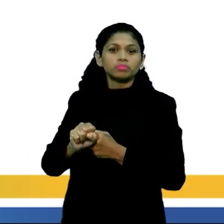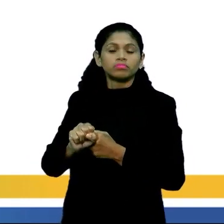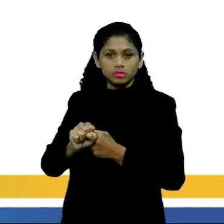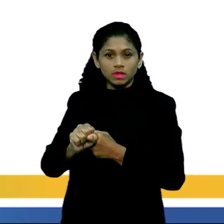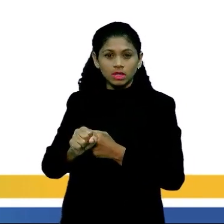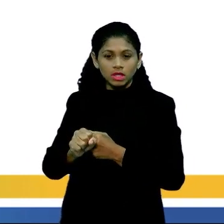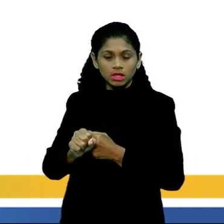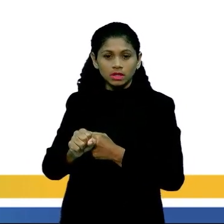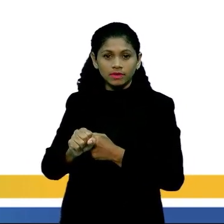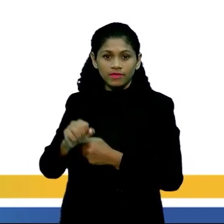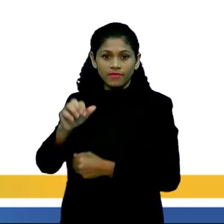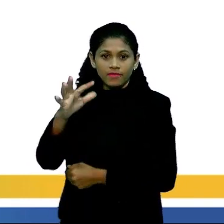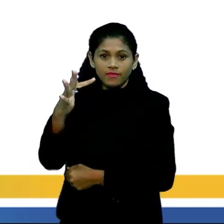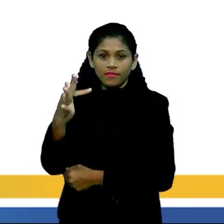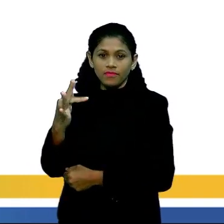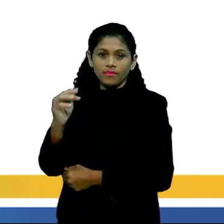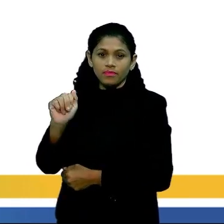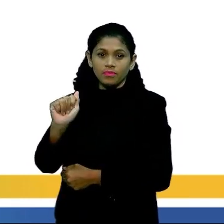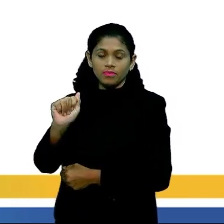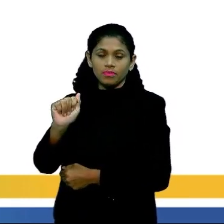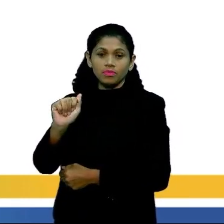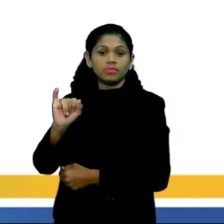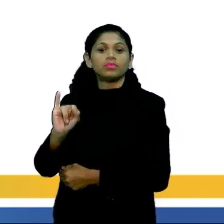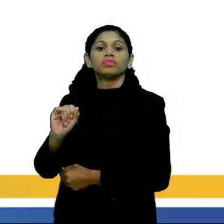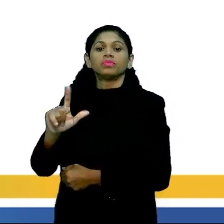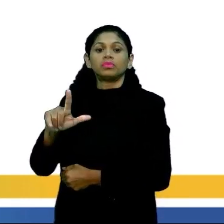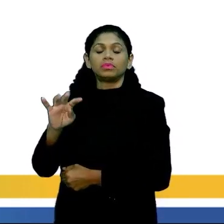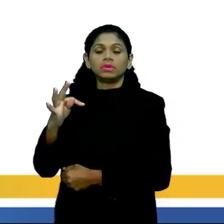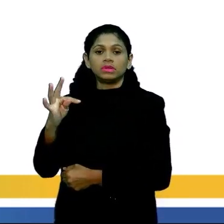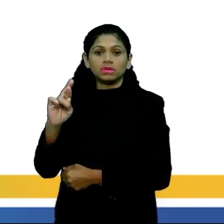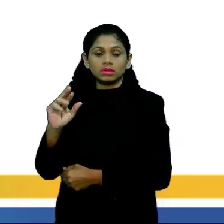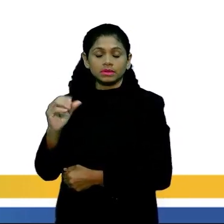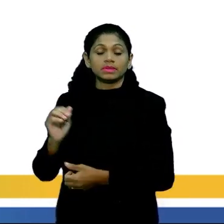filtro. Também fazemos isso com muita frequência